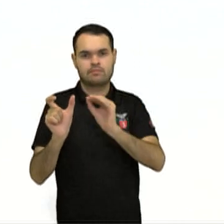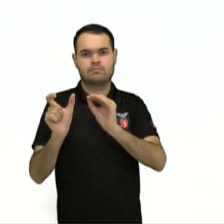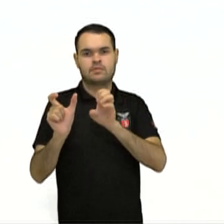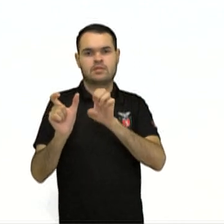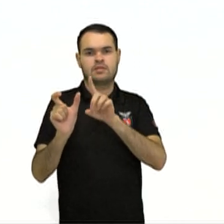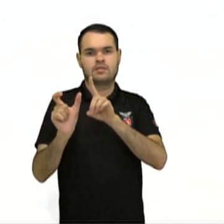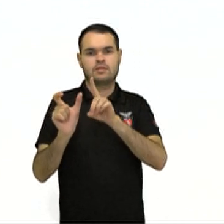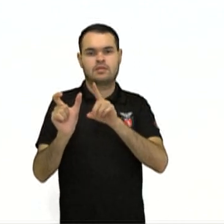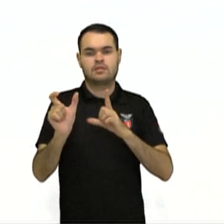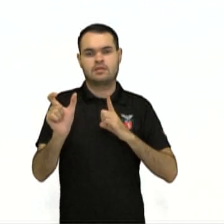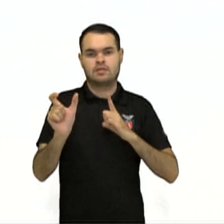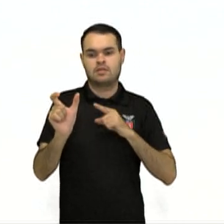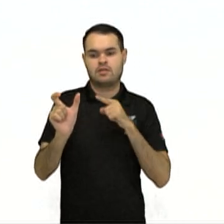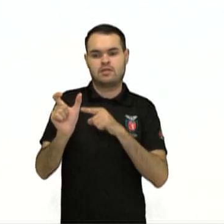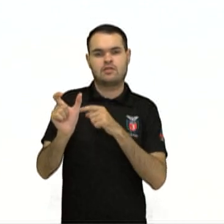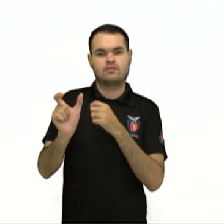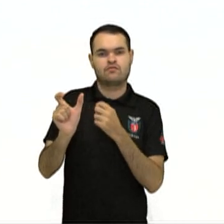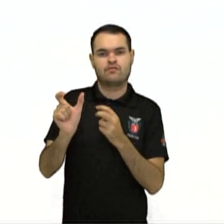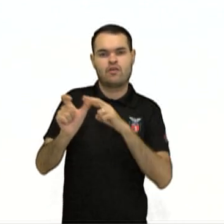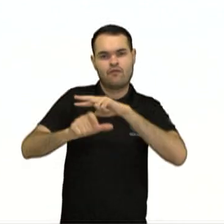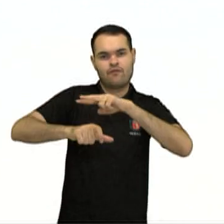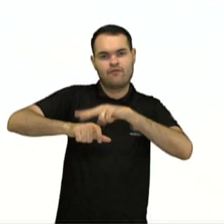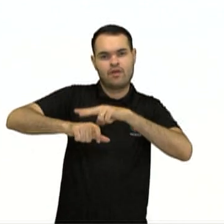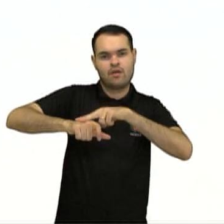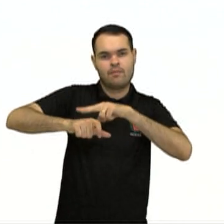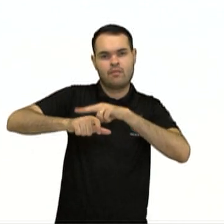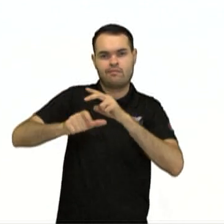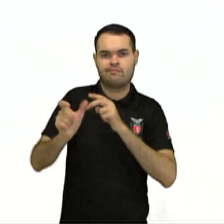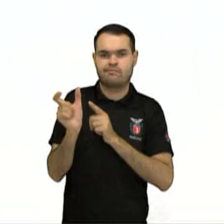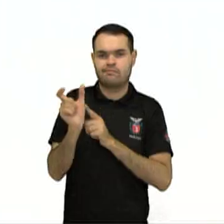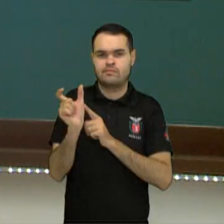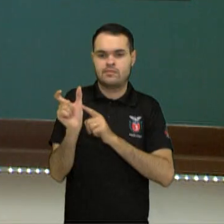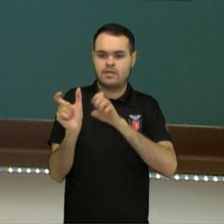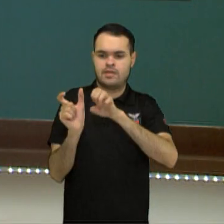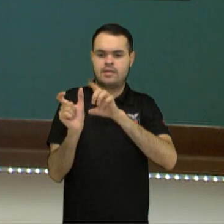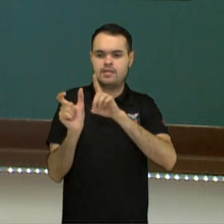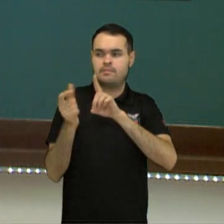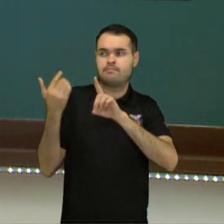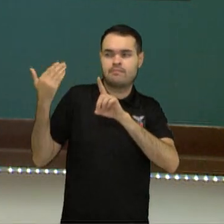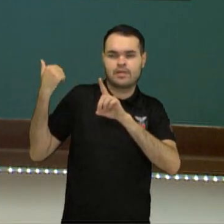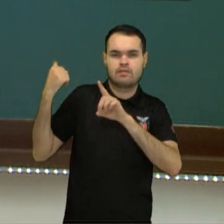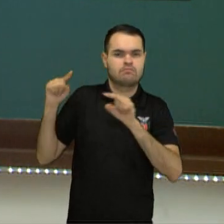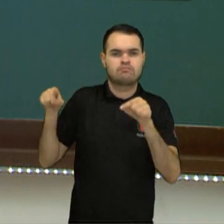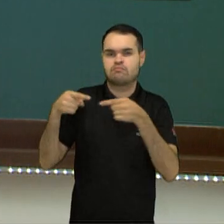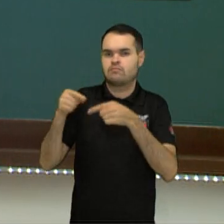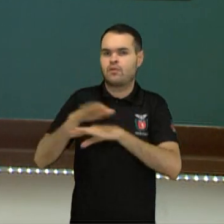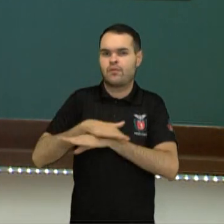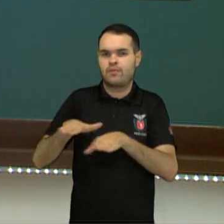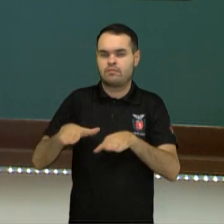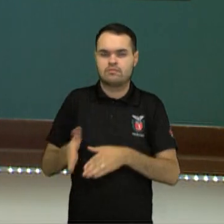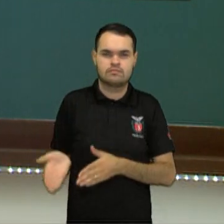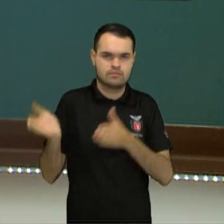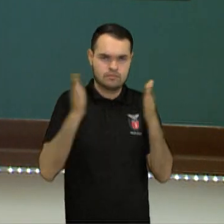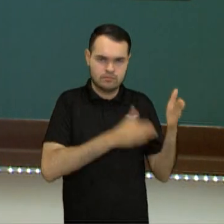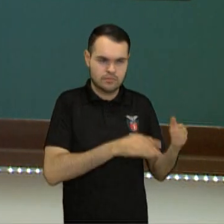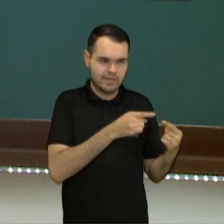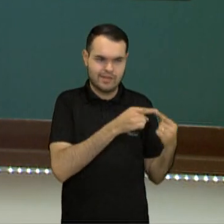na hora de conjugá-lo para o passado, basta você acrescentar o ed. Acabou, tá? Agora os irregulares,